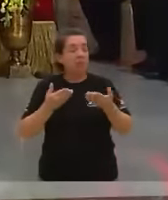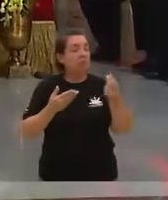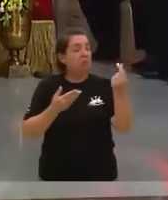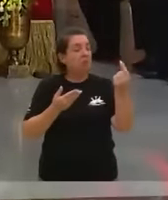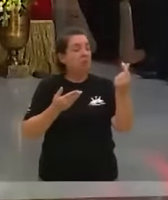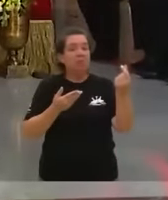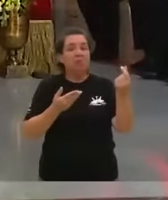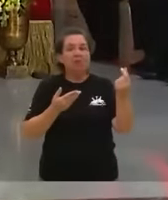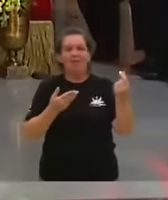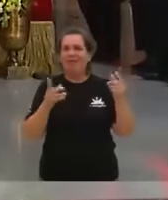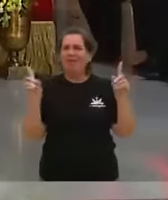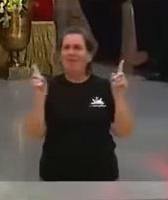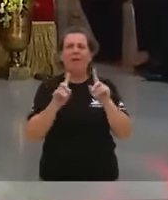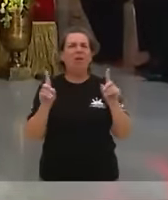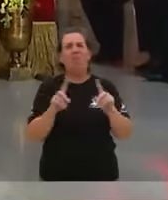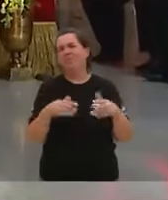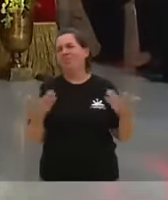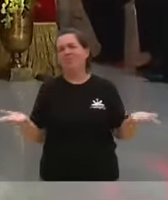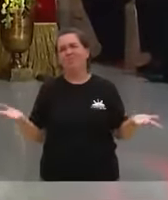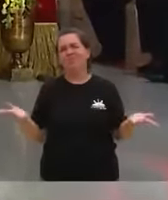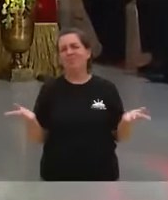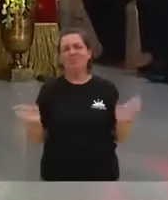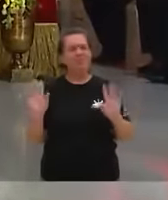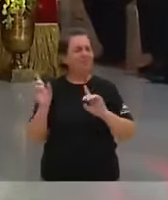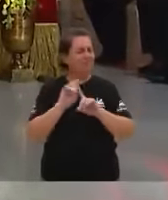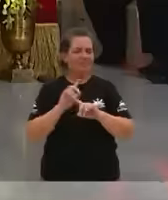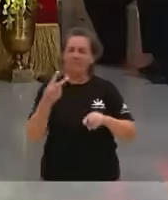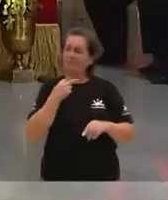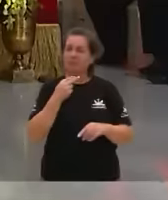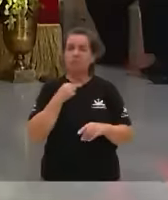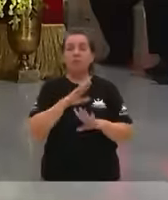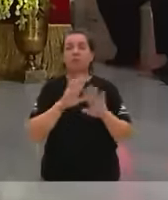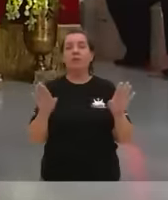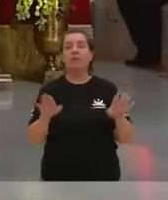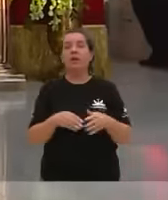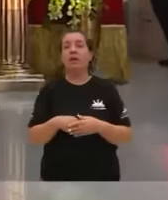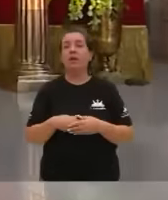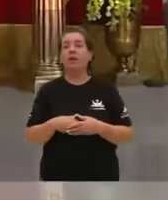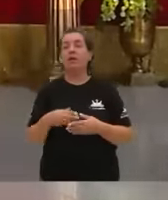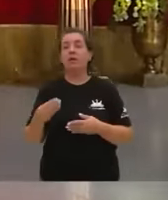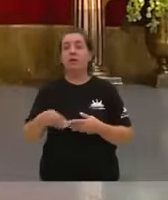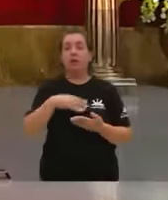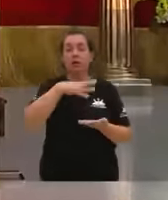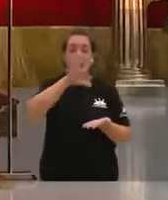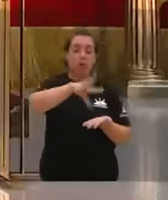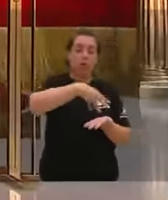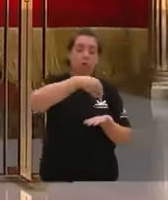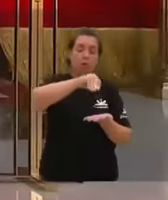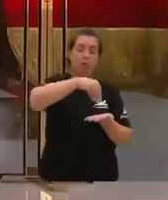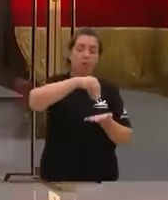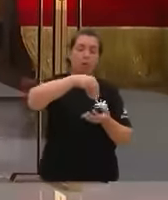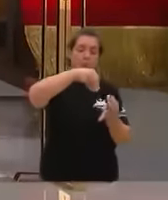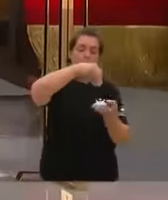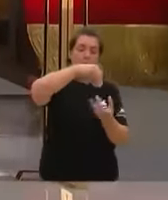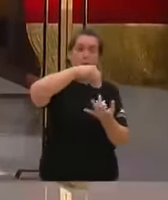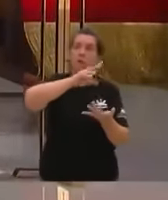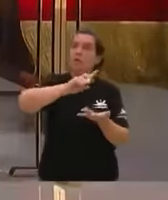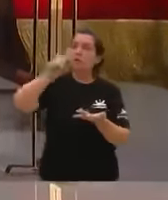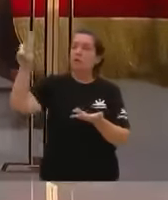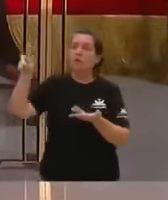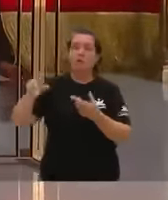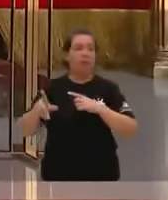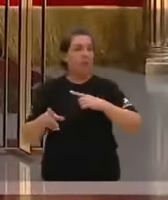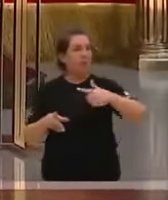dá. Nosso Senhor disse: não dá, não dá para acender incenso para Deus e termos